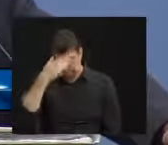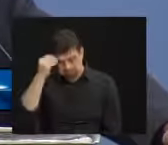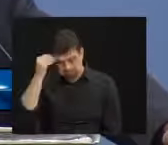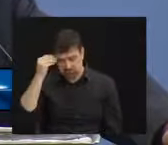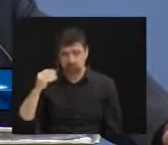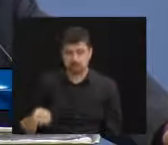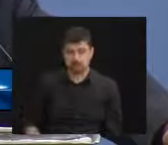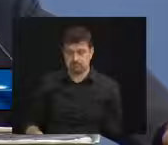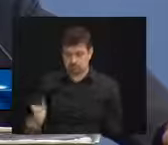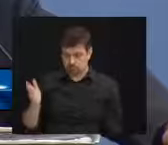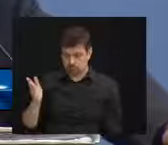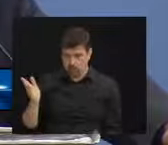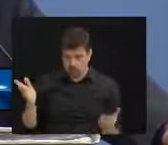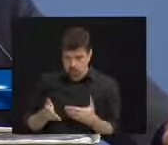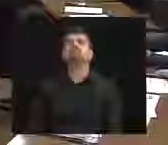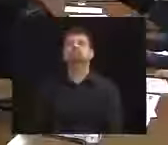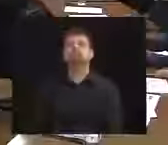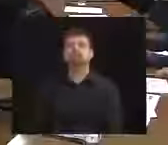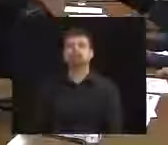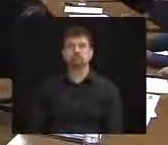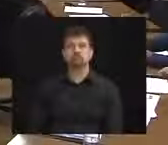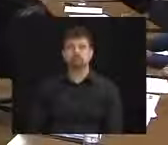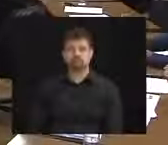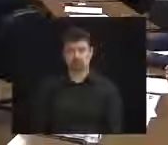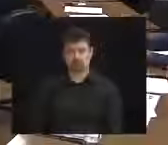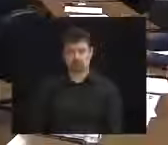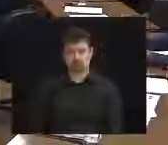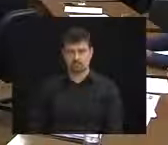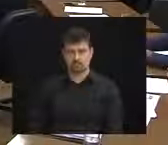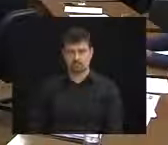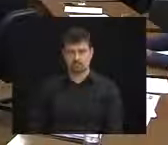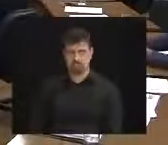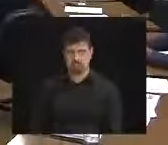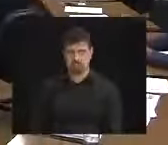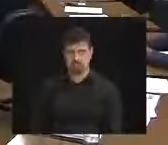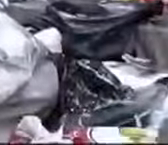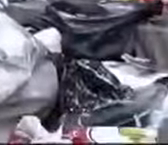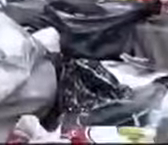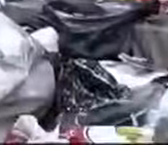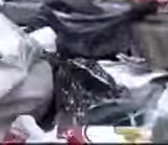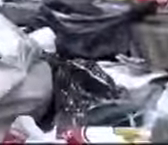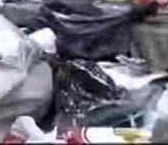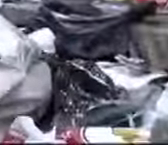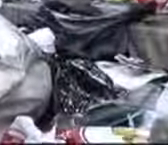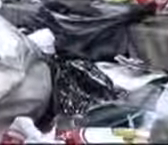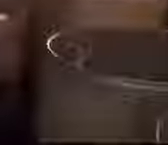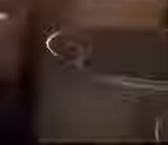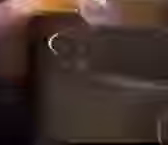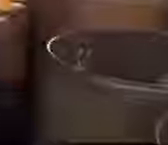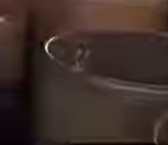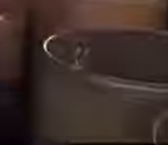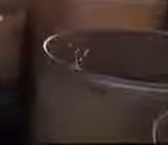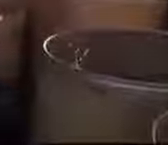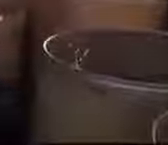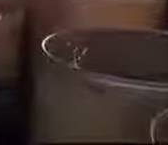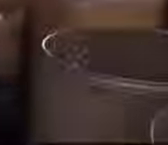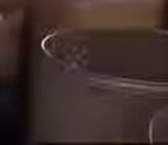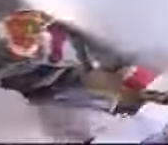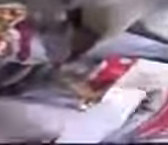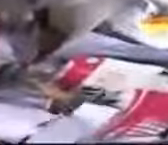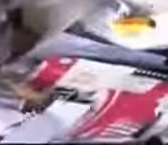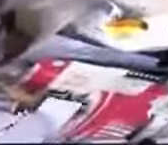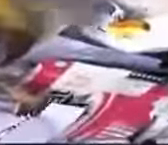trabalham dignamente na área. A lei que autoriza a utilização do terreno municipal pela cooperativa, estabelece uma